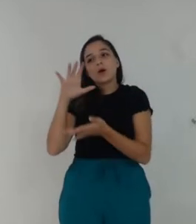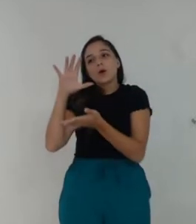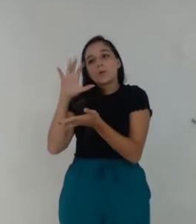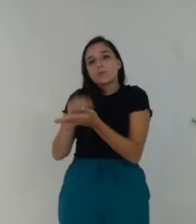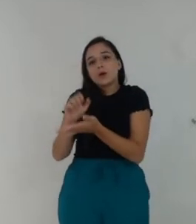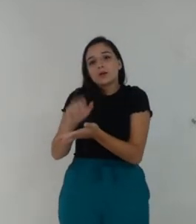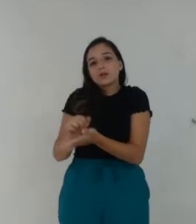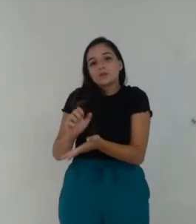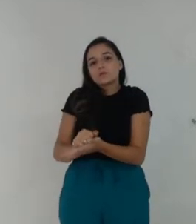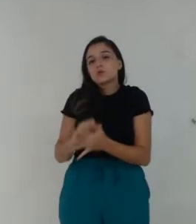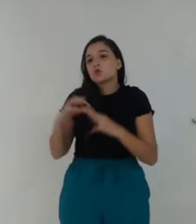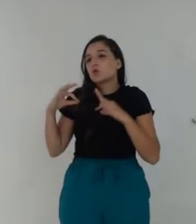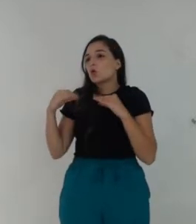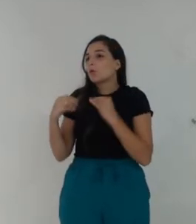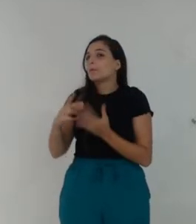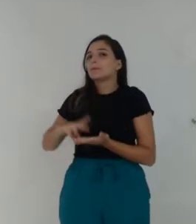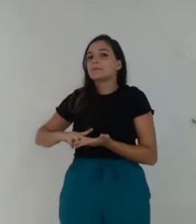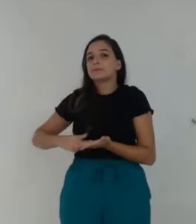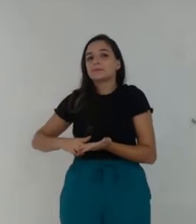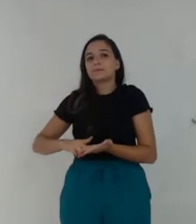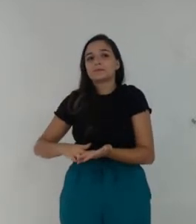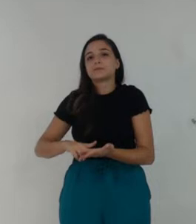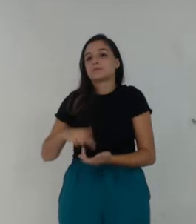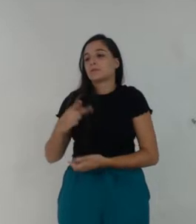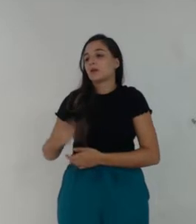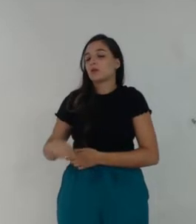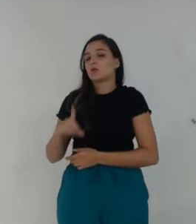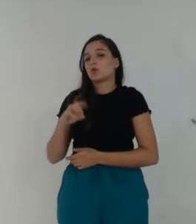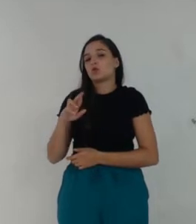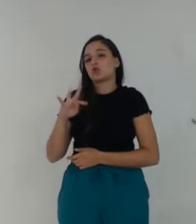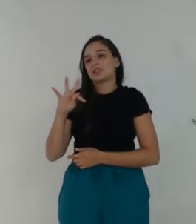traduções que estavam no escopo do DITRA.